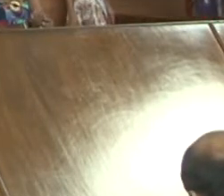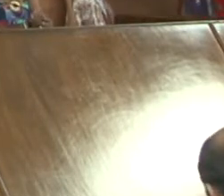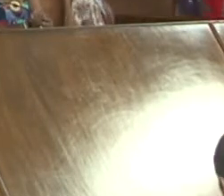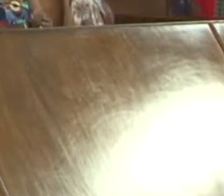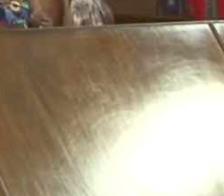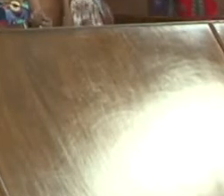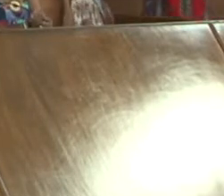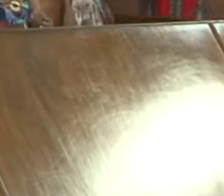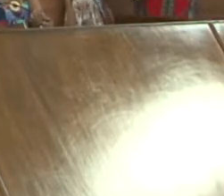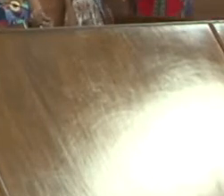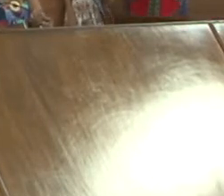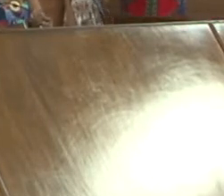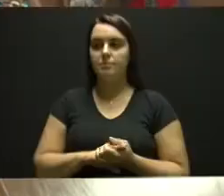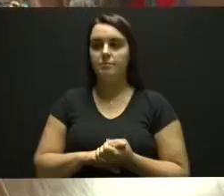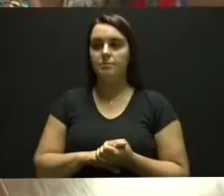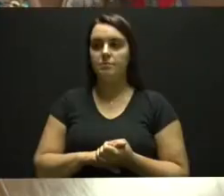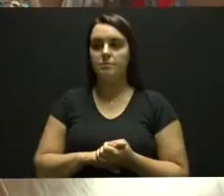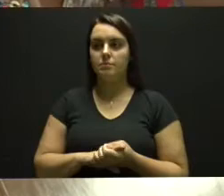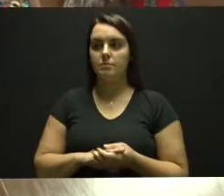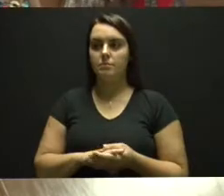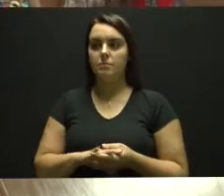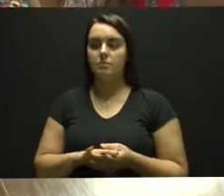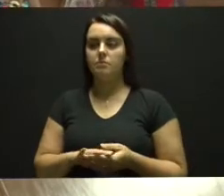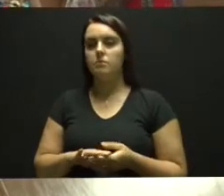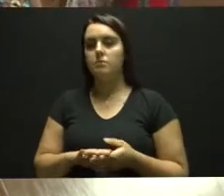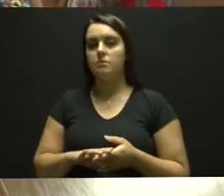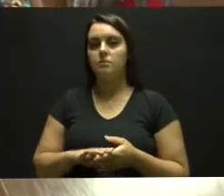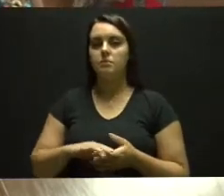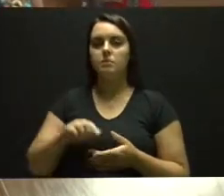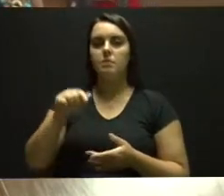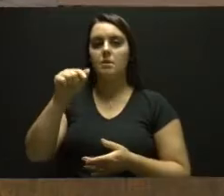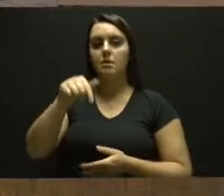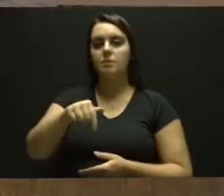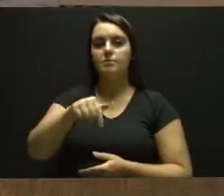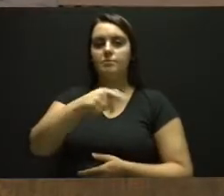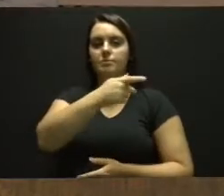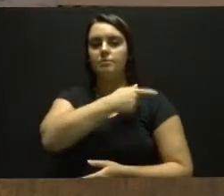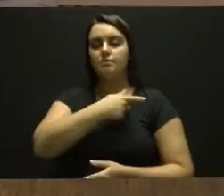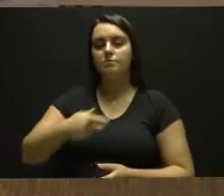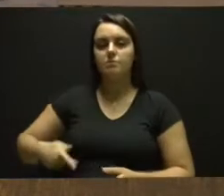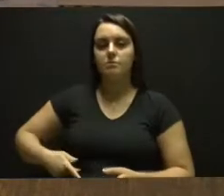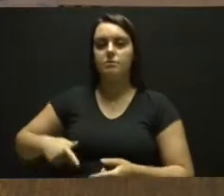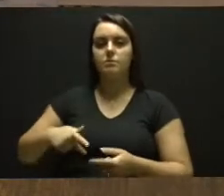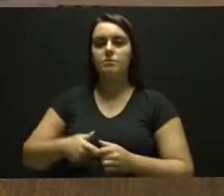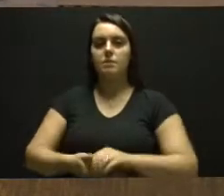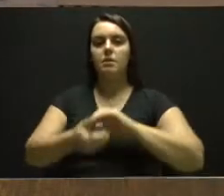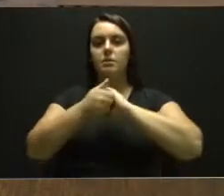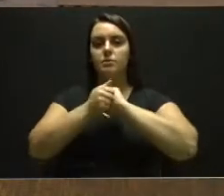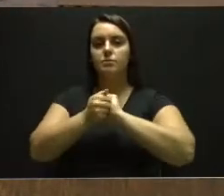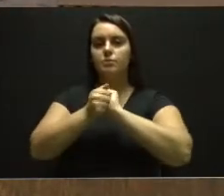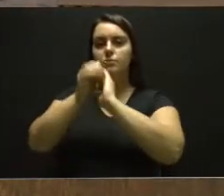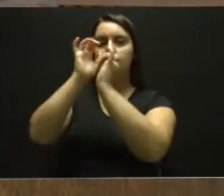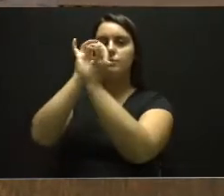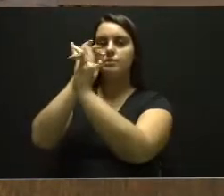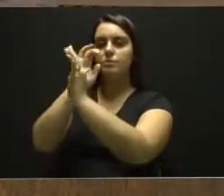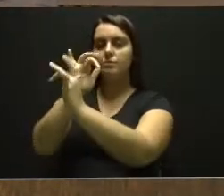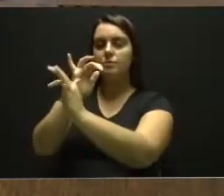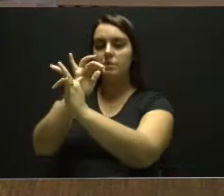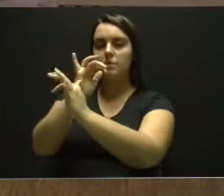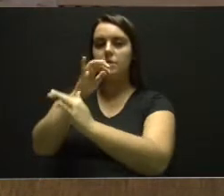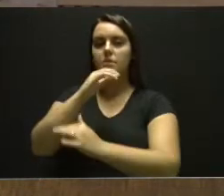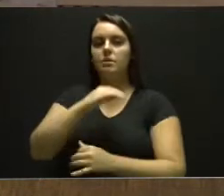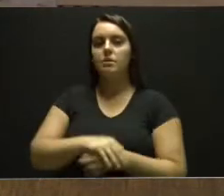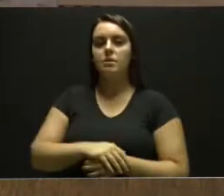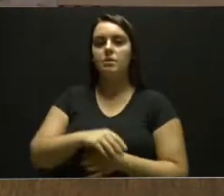esta presidência agradece e parabeniza o saxofonista sílvio júnior os sacs irmão da nossa